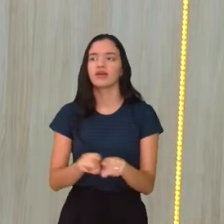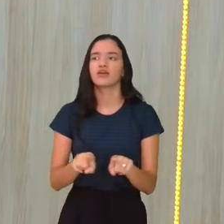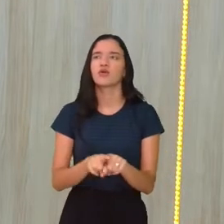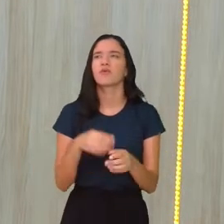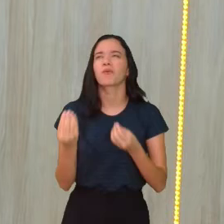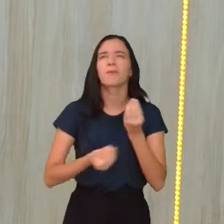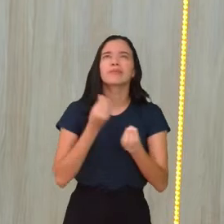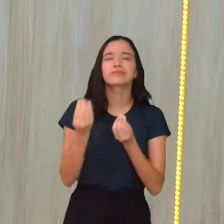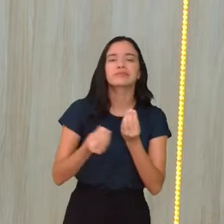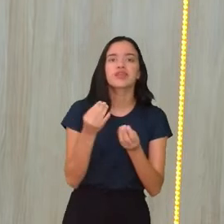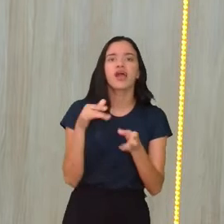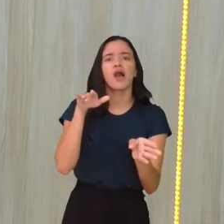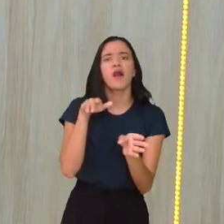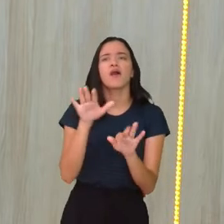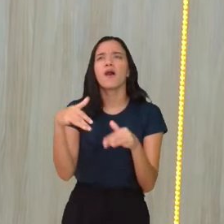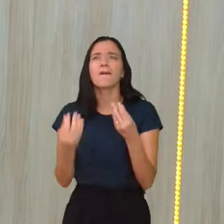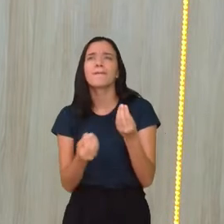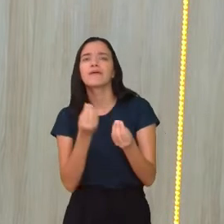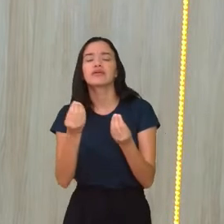que se diz?